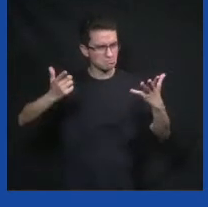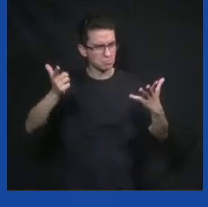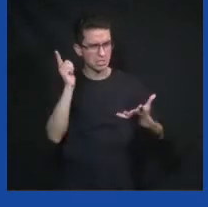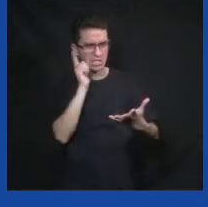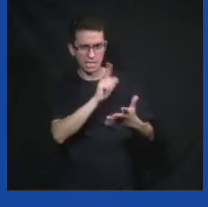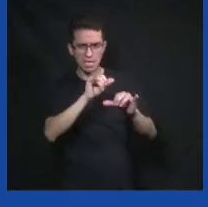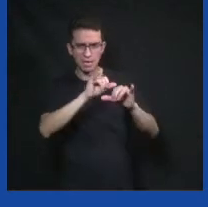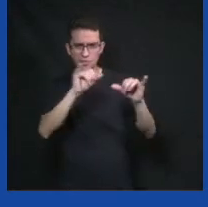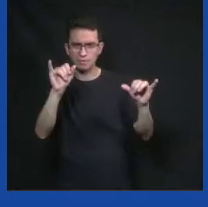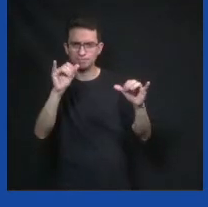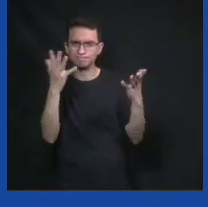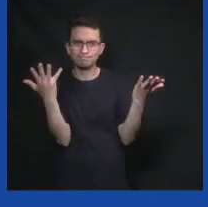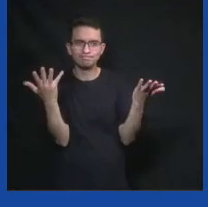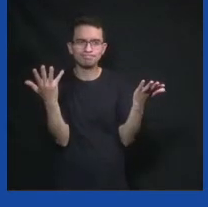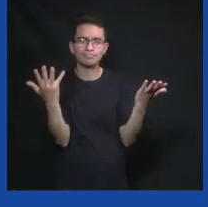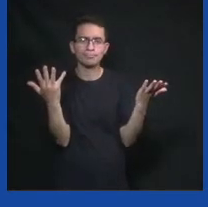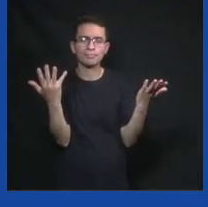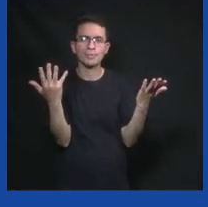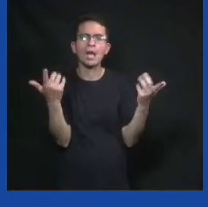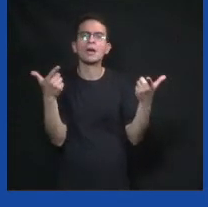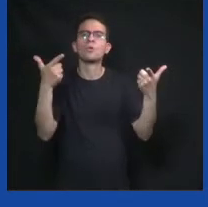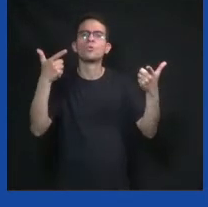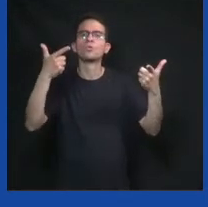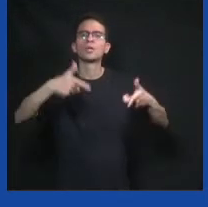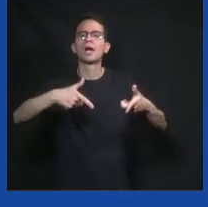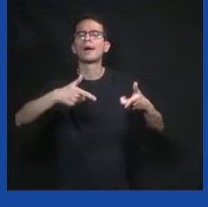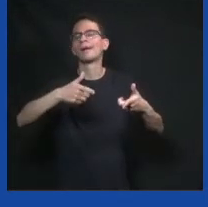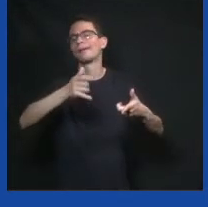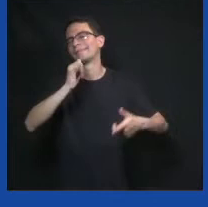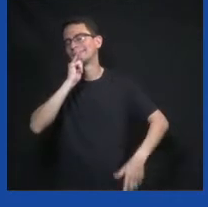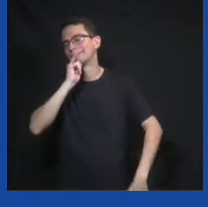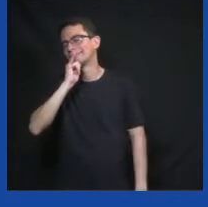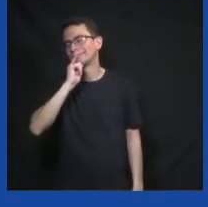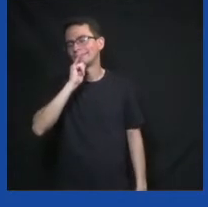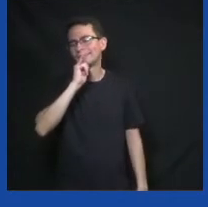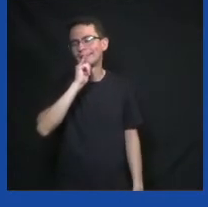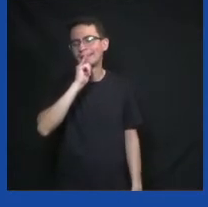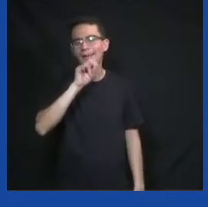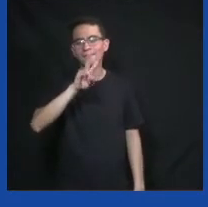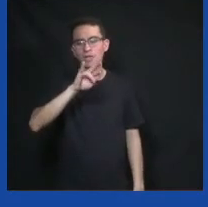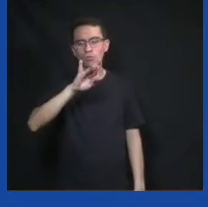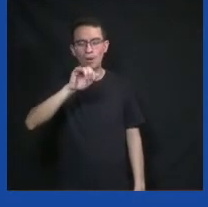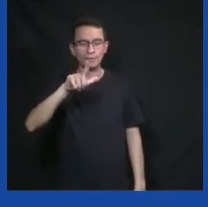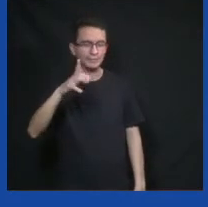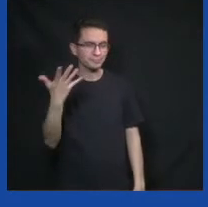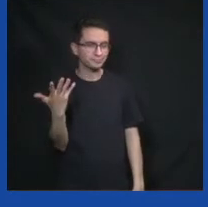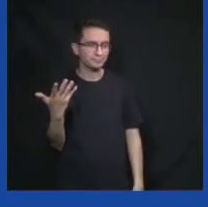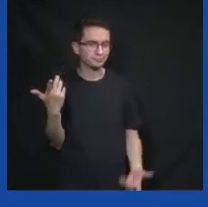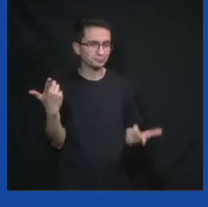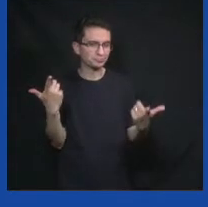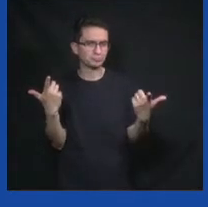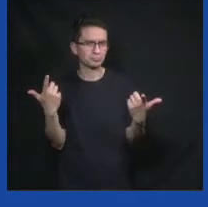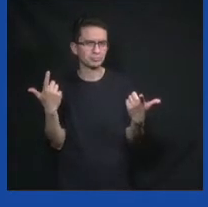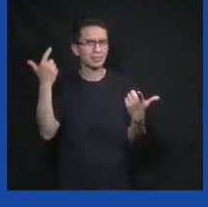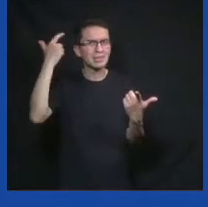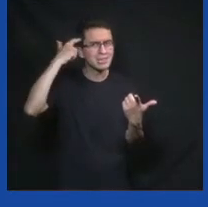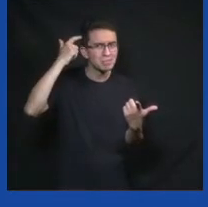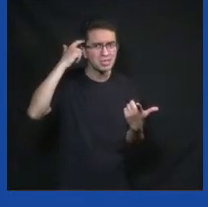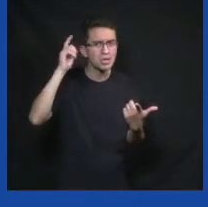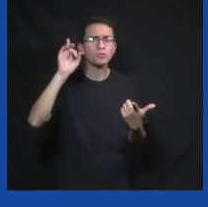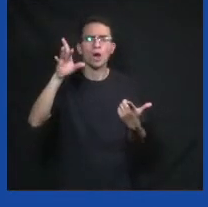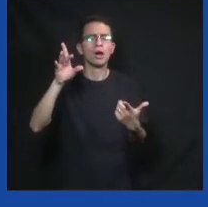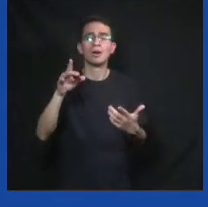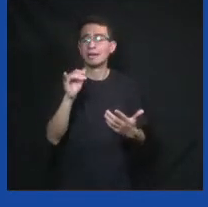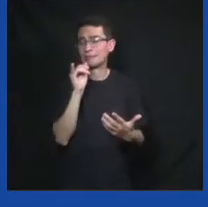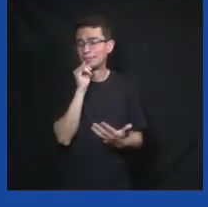em ambiente virtual, dá para fazer isso? Quando a gente fala em ambiente virtual, as pessoas acham que é só rede